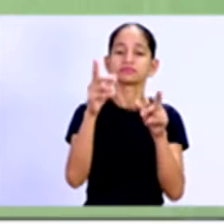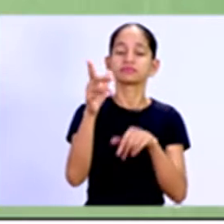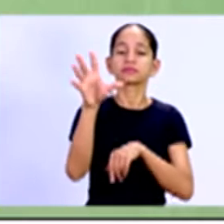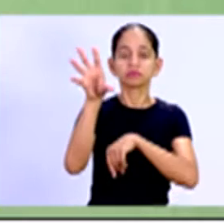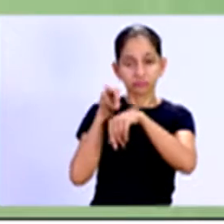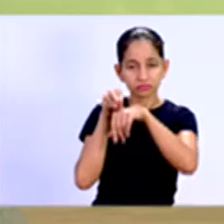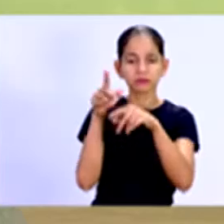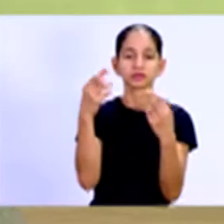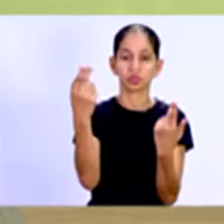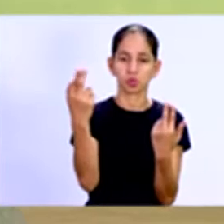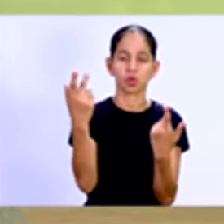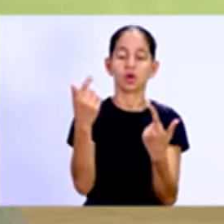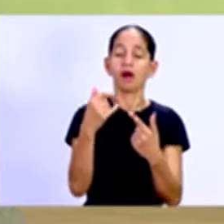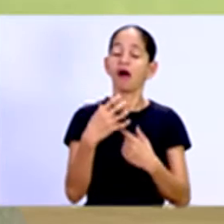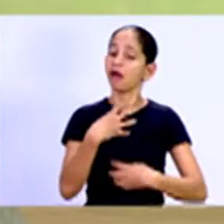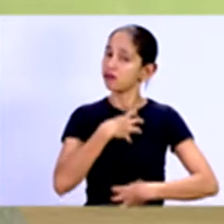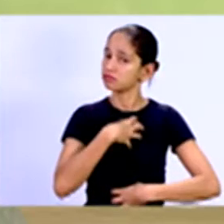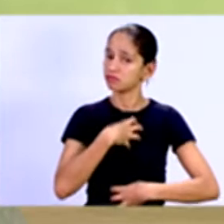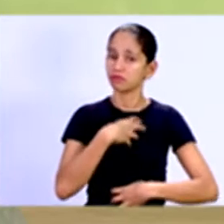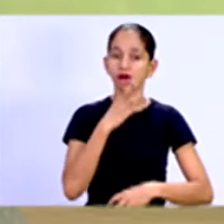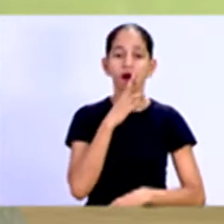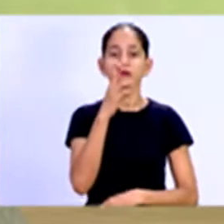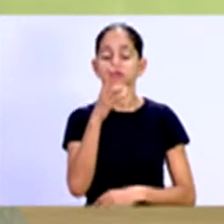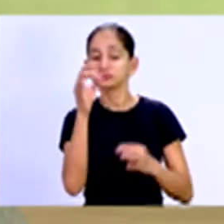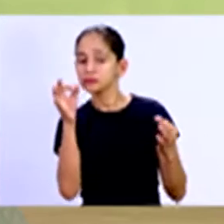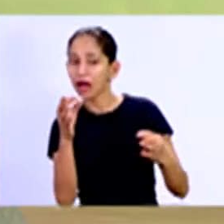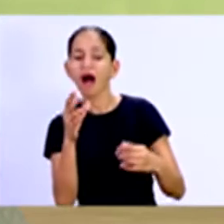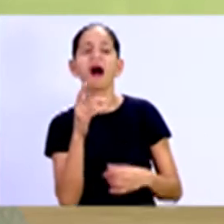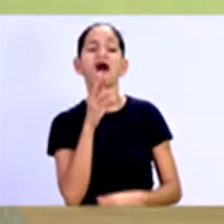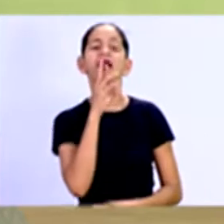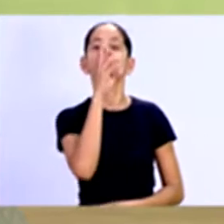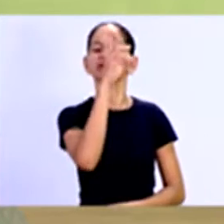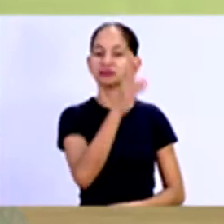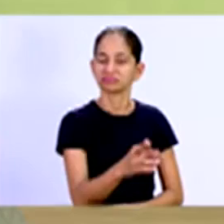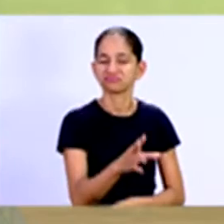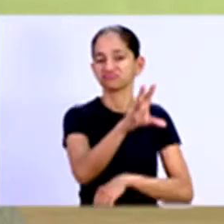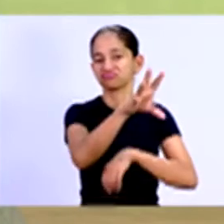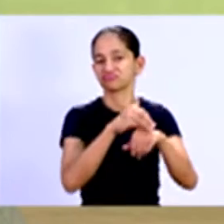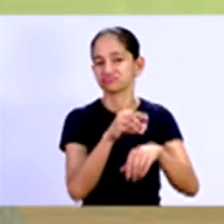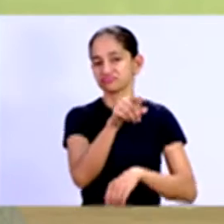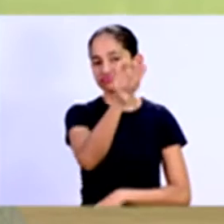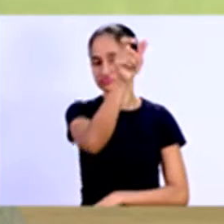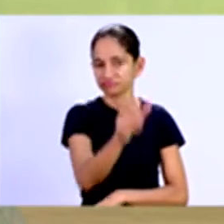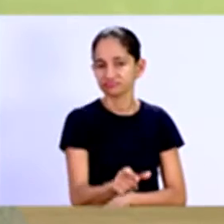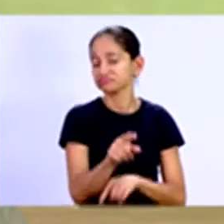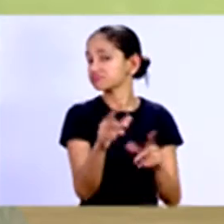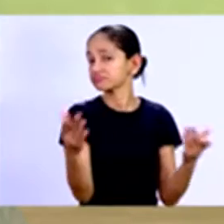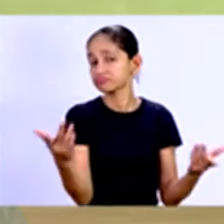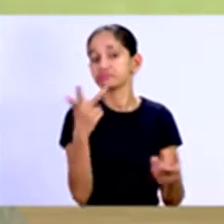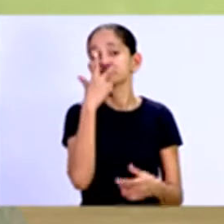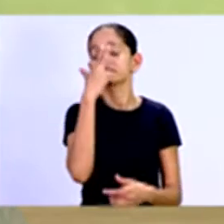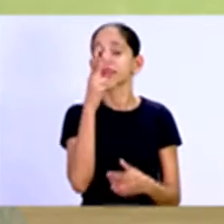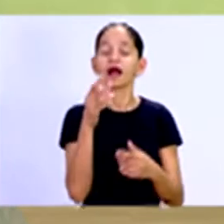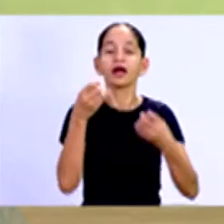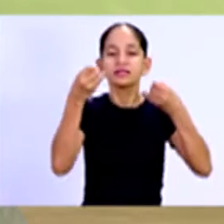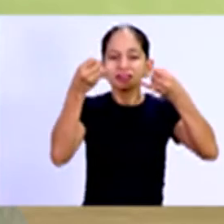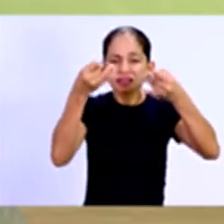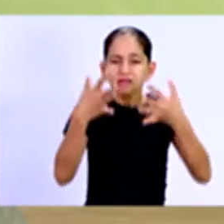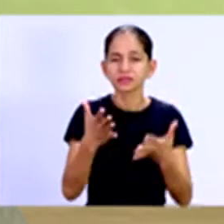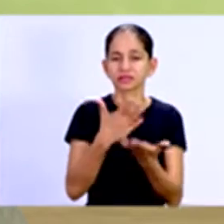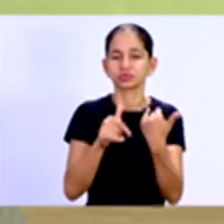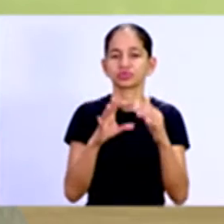vai regir as nossas ações e durante o nosso processo de vida de conhecimento é algo que vai discernir tudo aquilo que nós